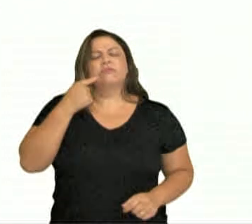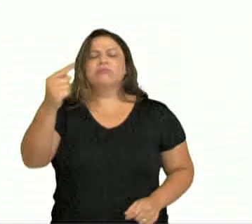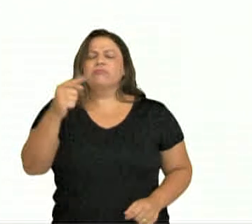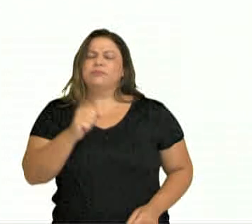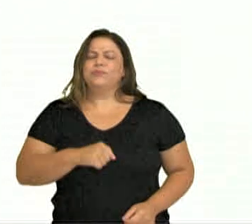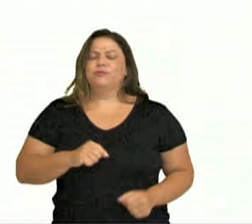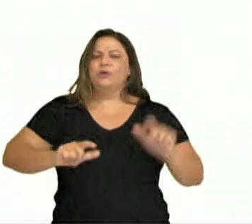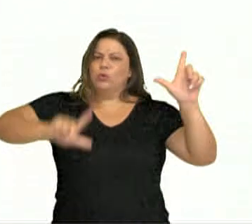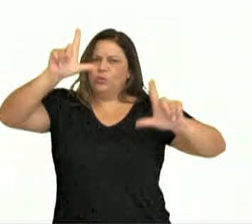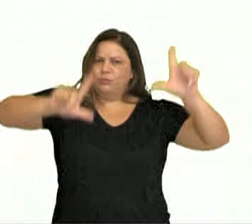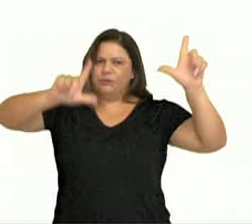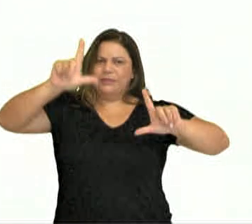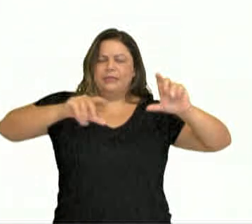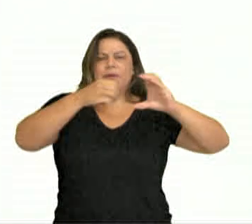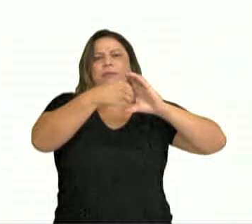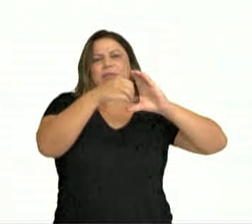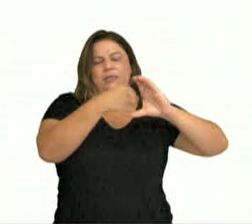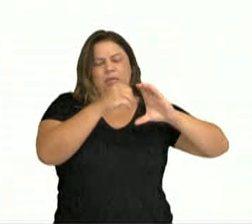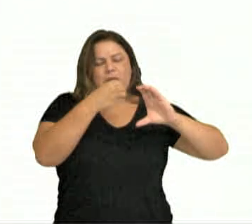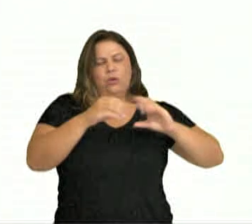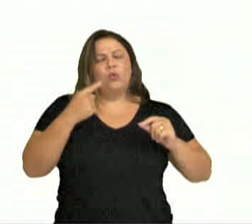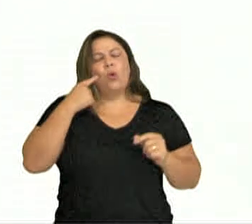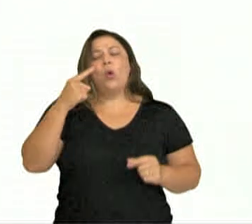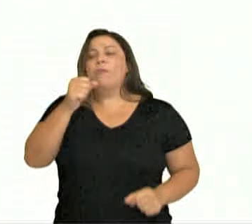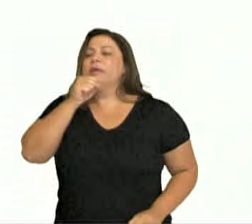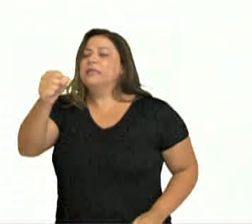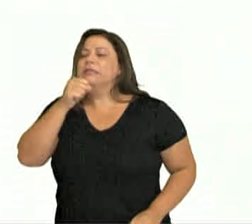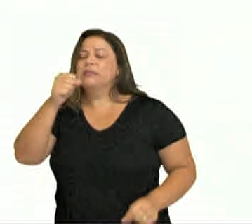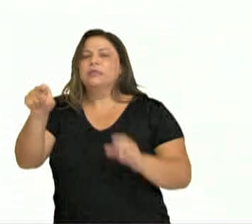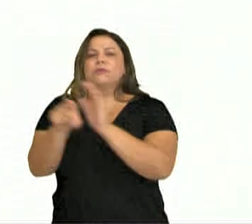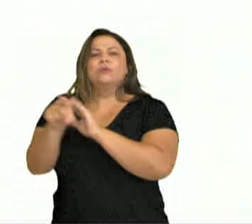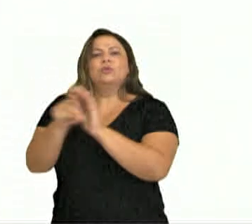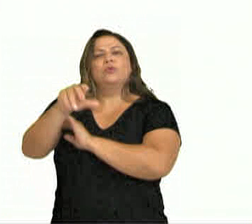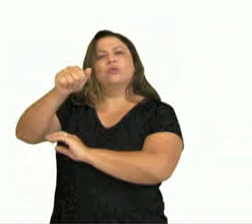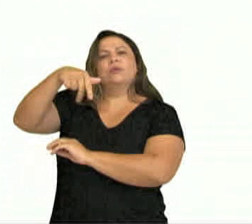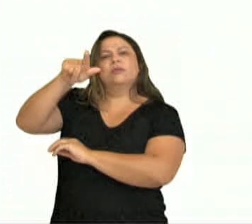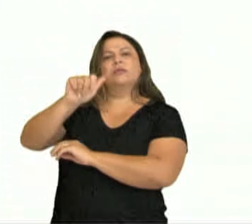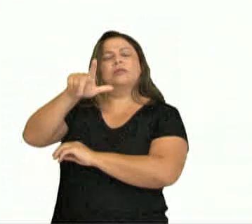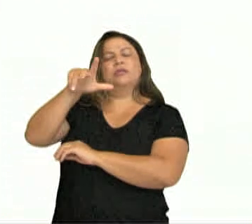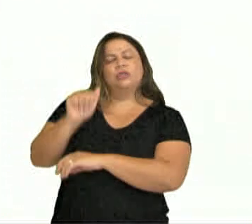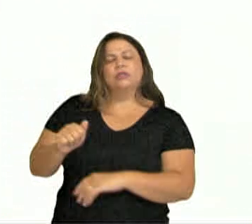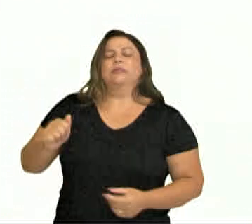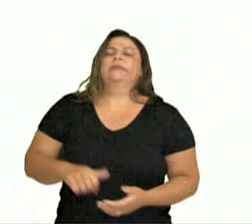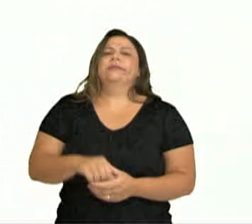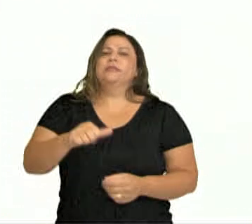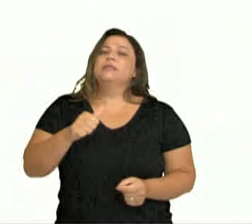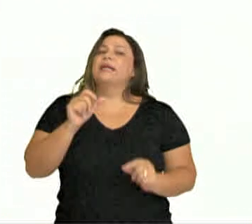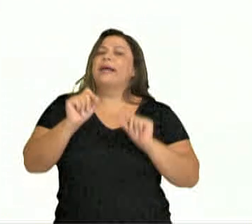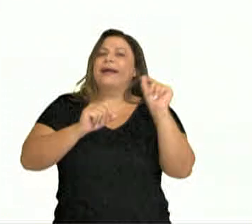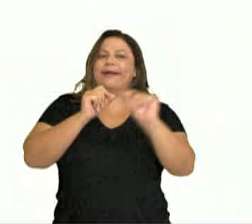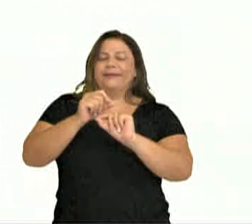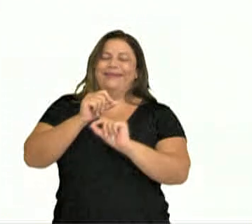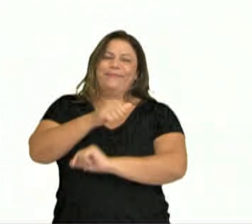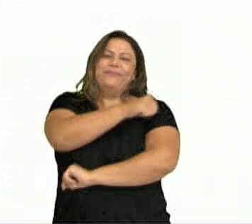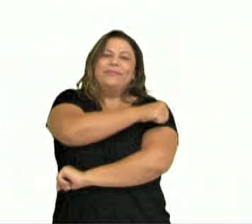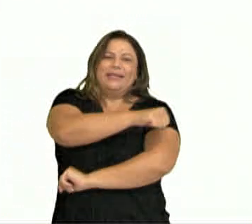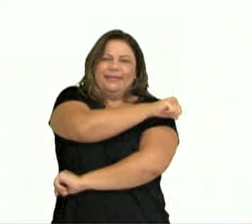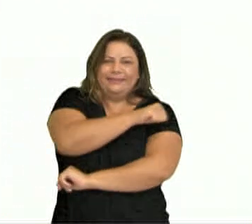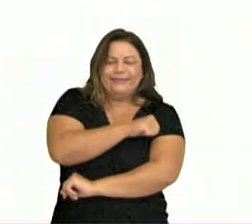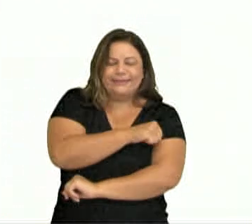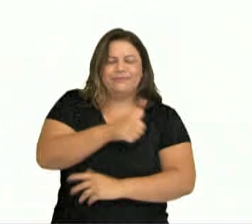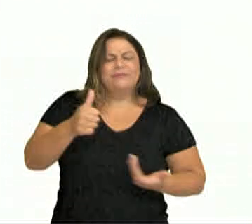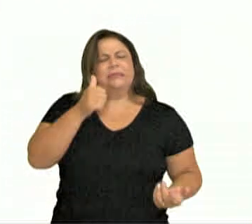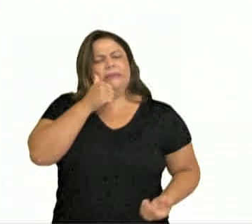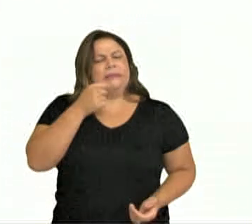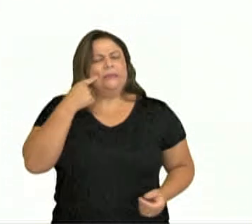programa do Fantástico. O ator entrevistou Ângela Maria de Jesus, auxiliar de enfermagem que viralizou em um vídeo no qual aparece